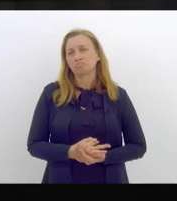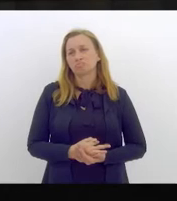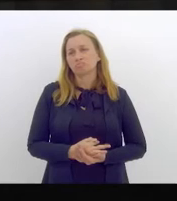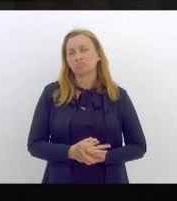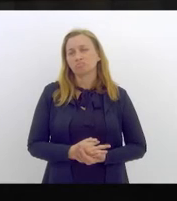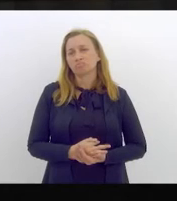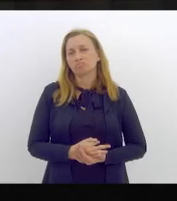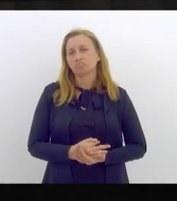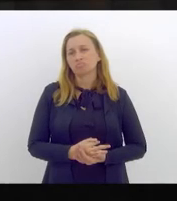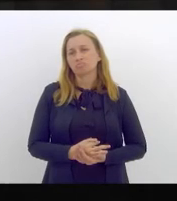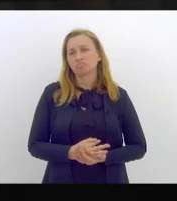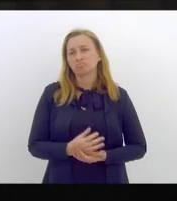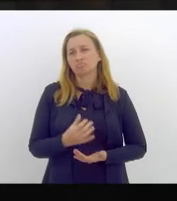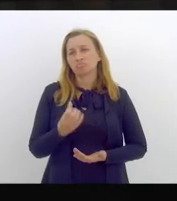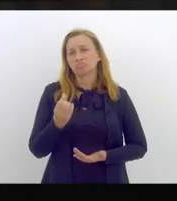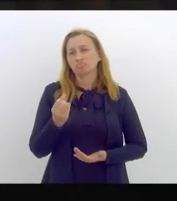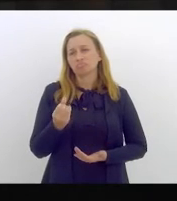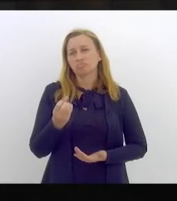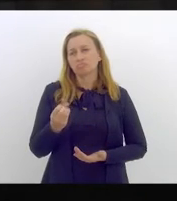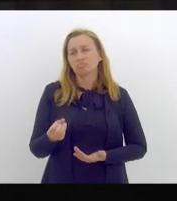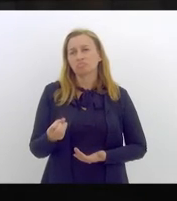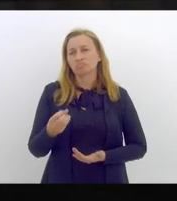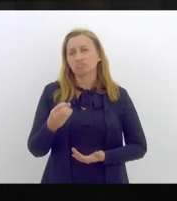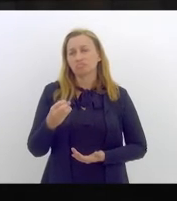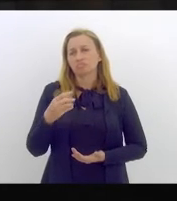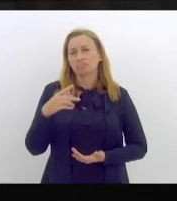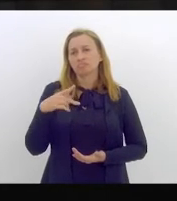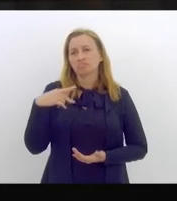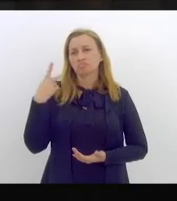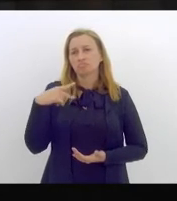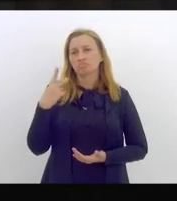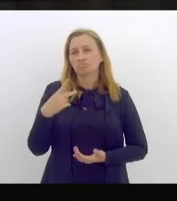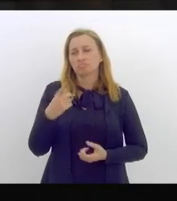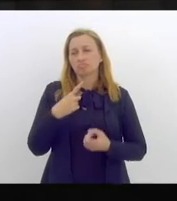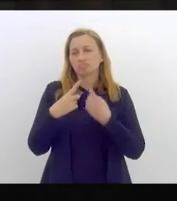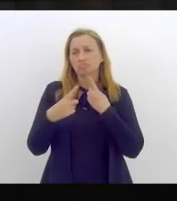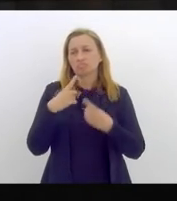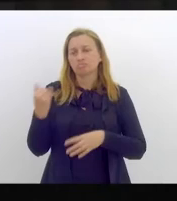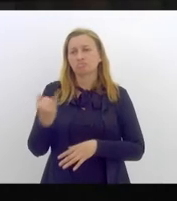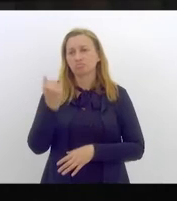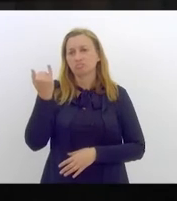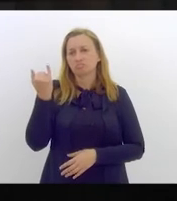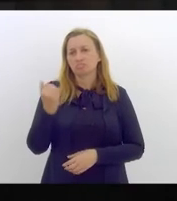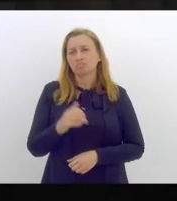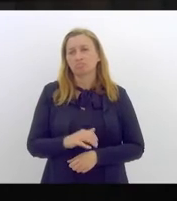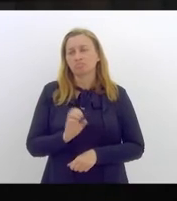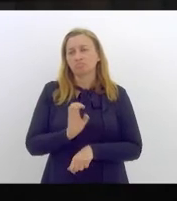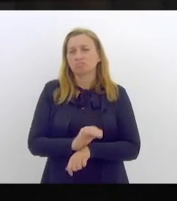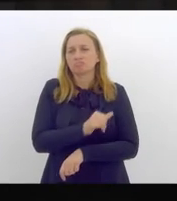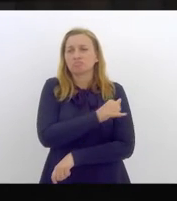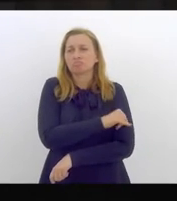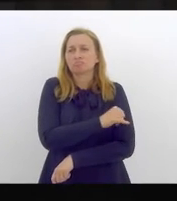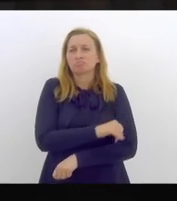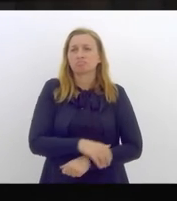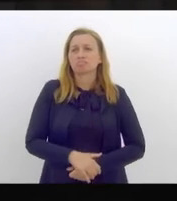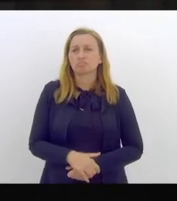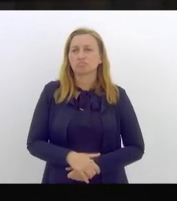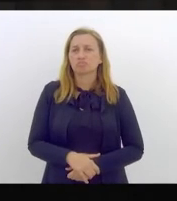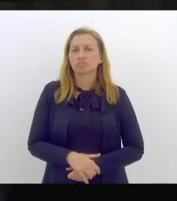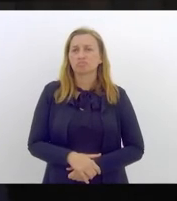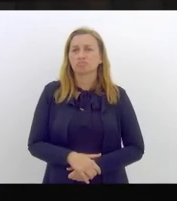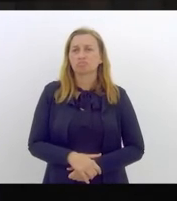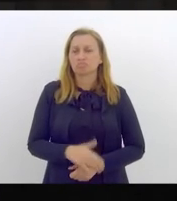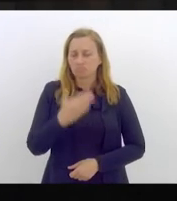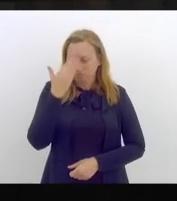cerca de 60 parlamentares nesta discussão que é tão importante para o estado do Rio de Janeiro.